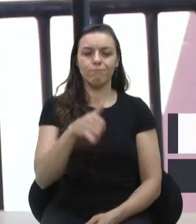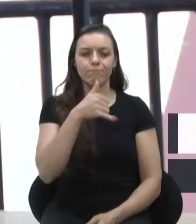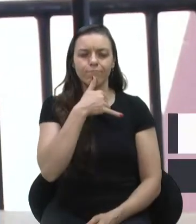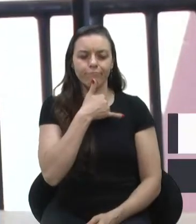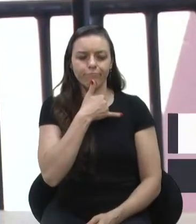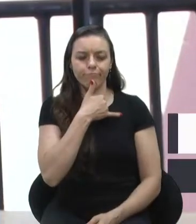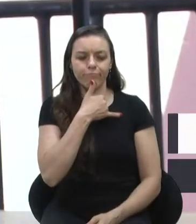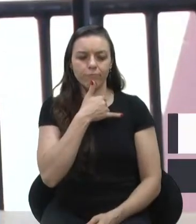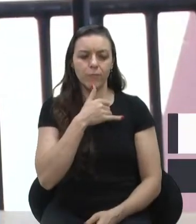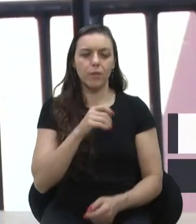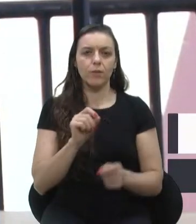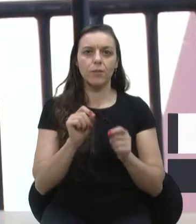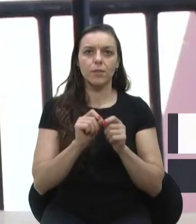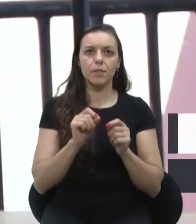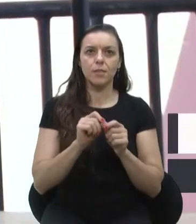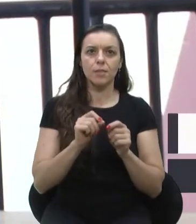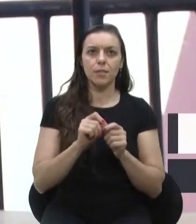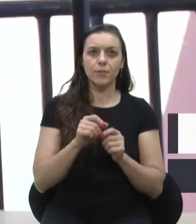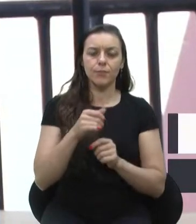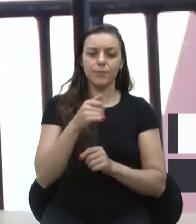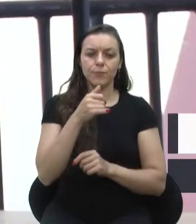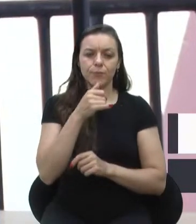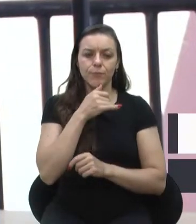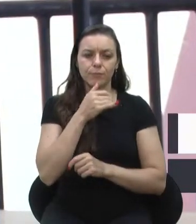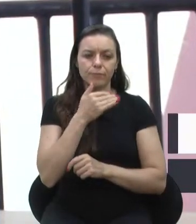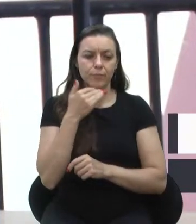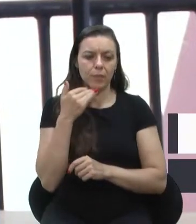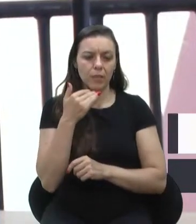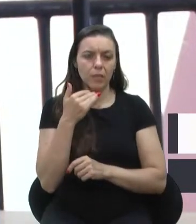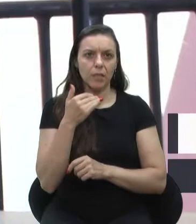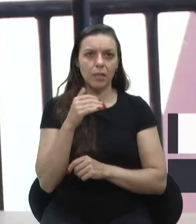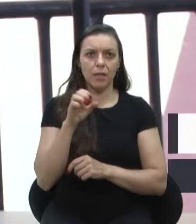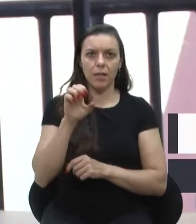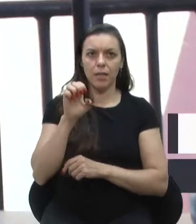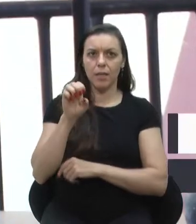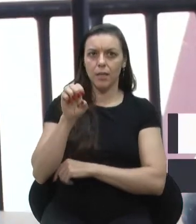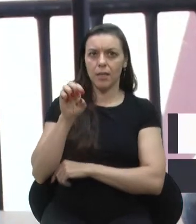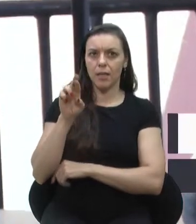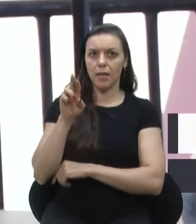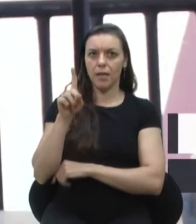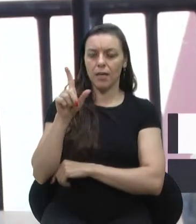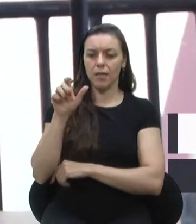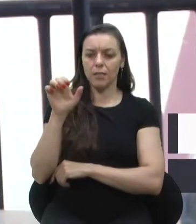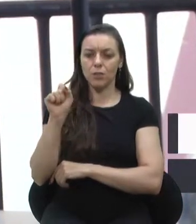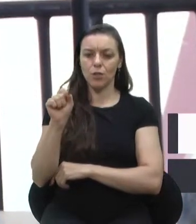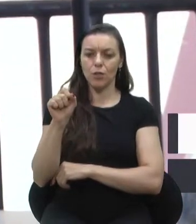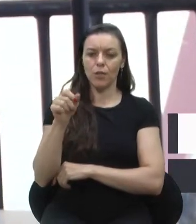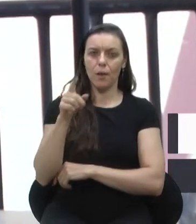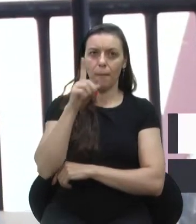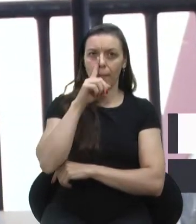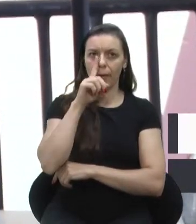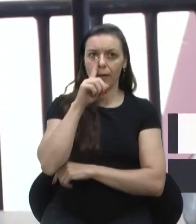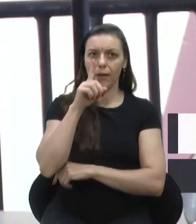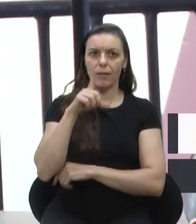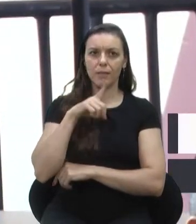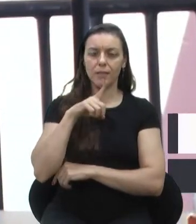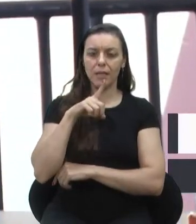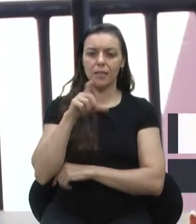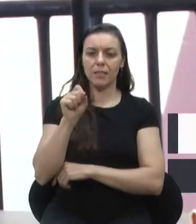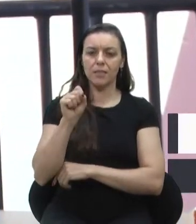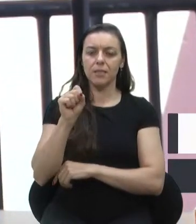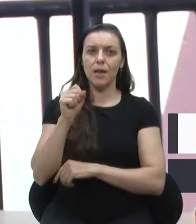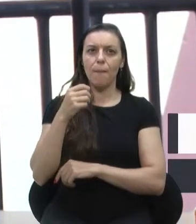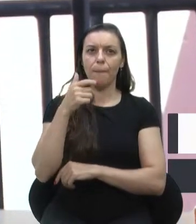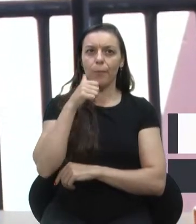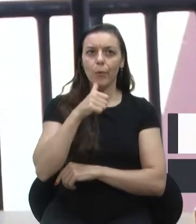venho fazer o voto de pesar a Alete Erguin, mãe da minha assessora Isadora Erguin, da Isabela,